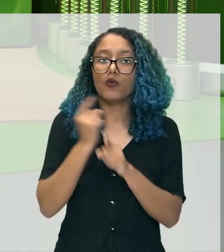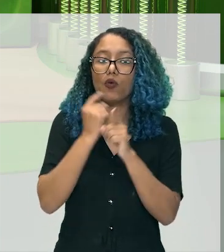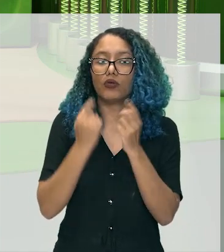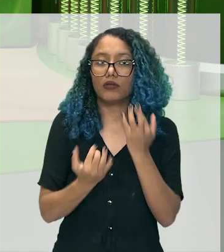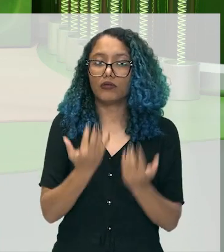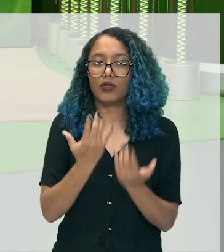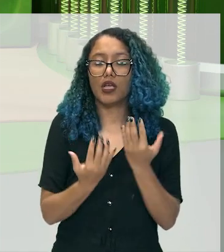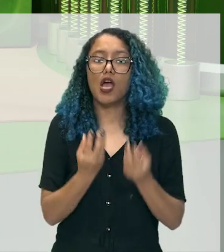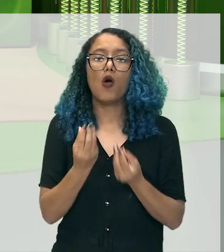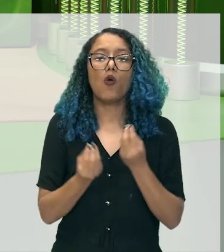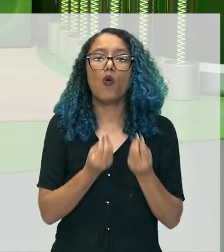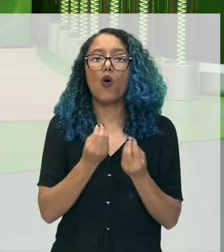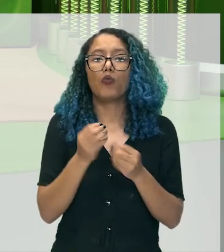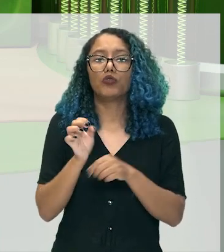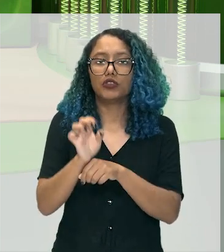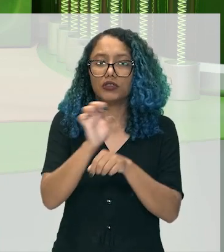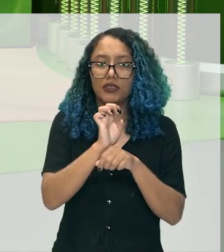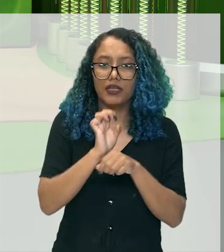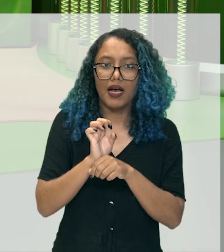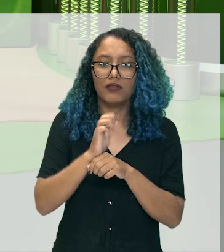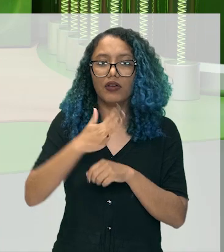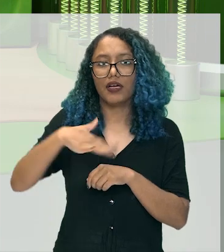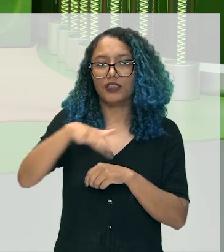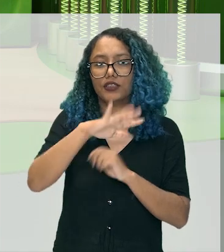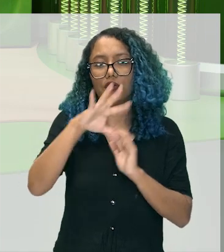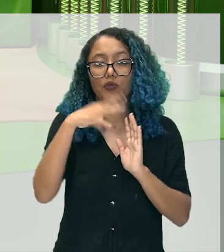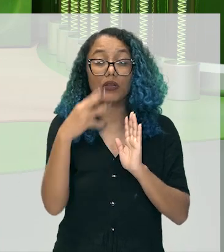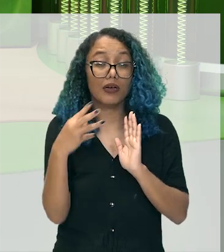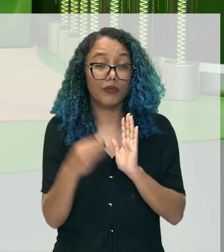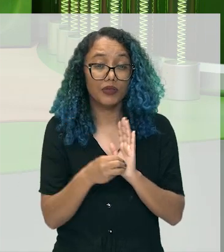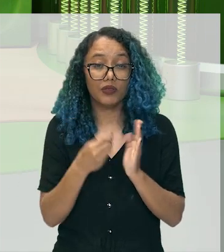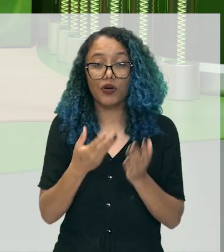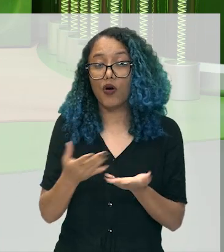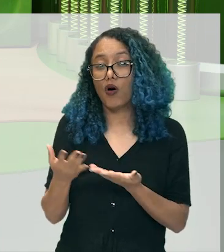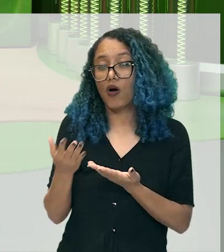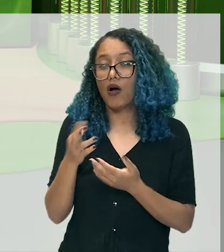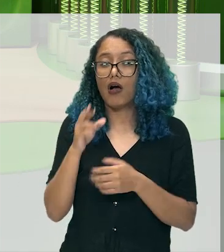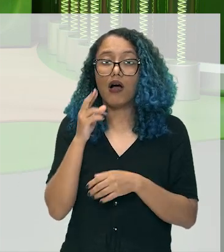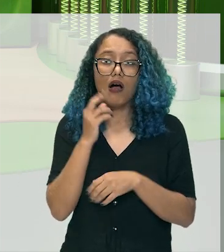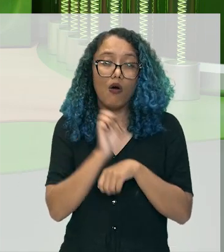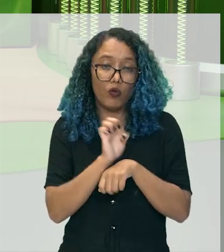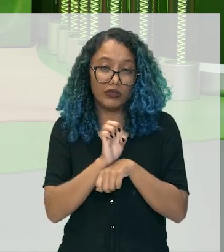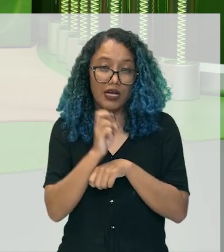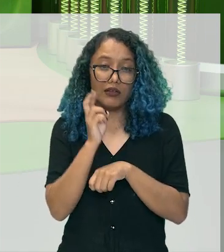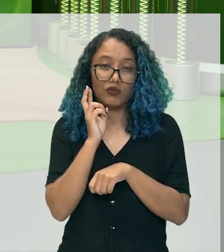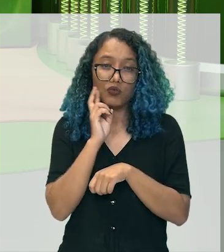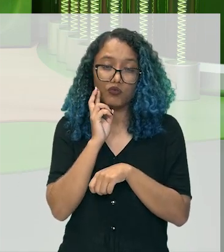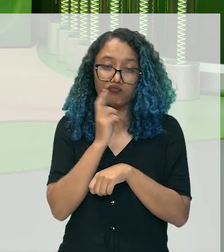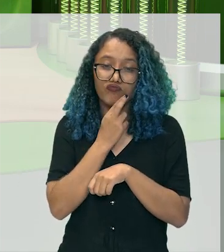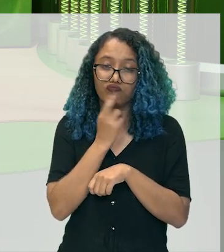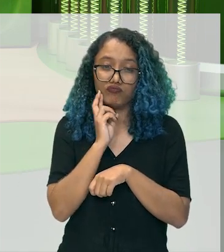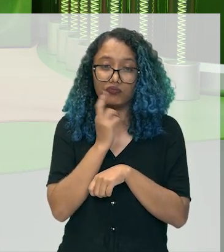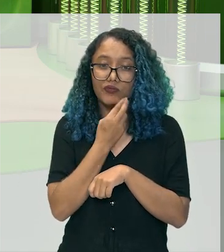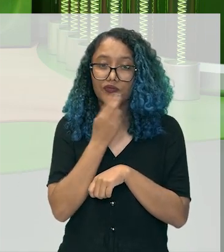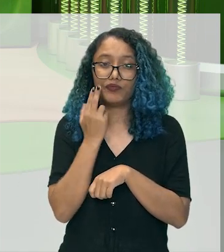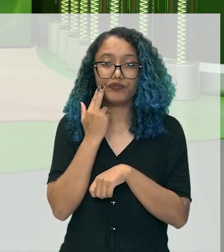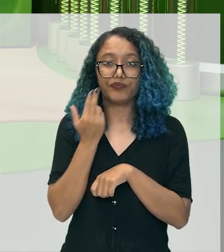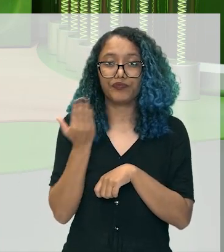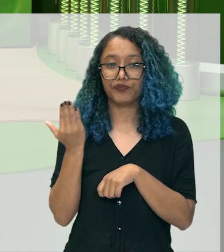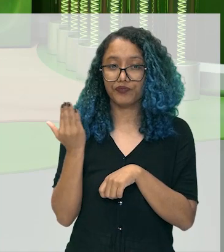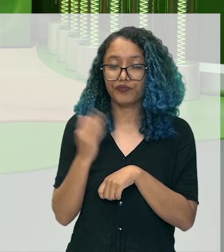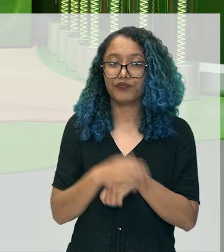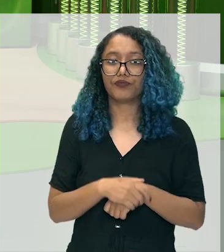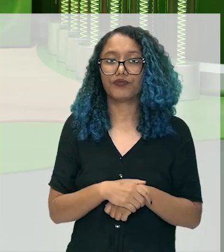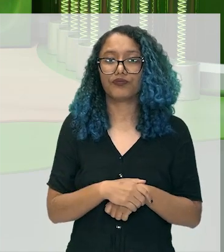por estado na Amazônia. Então, é a mesma coisa. Olha lá, Roraima, lá em cima, ó. Lá em cima, né, tá Roraima, tá